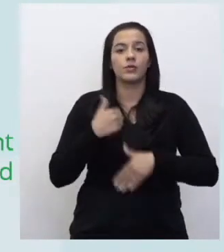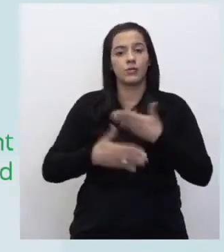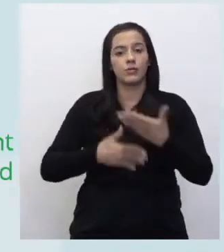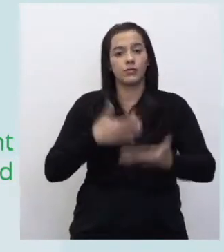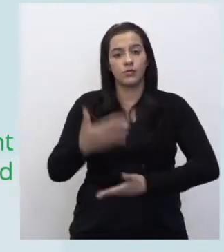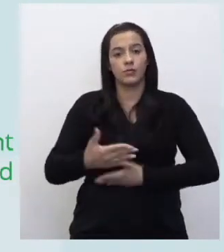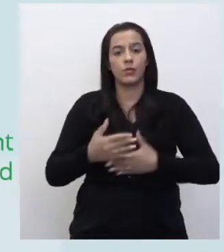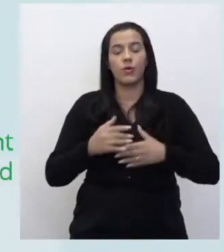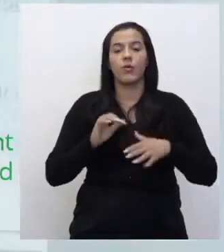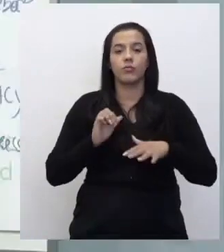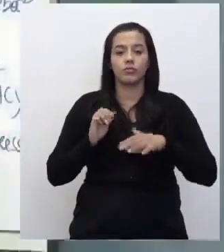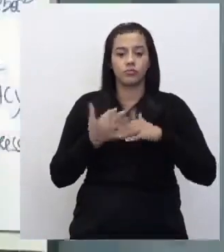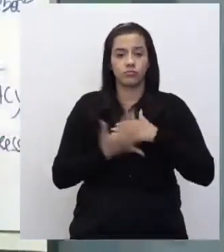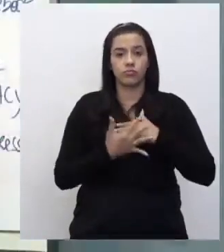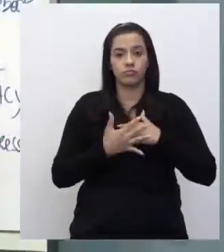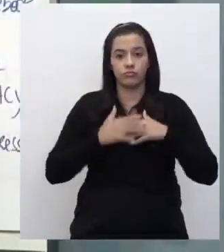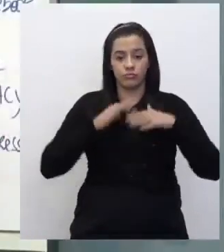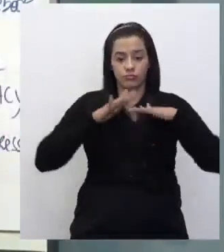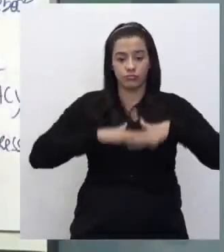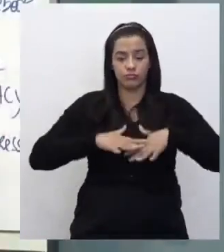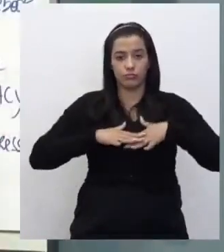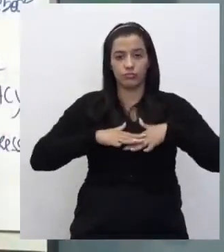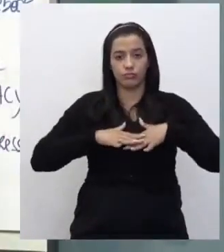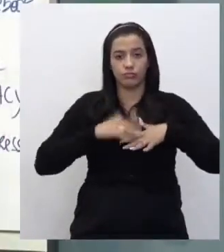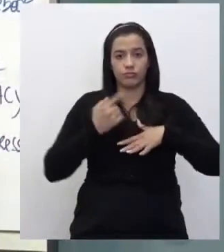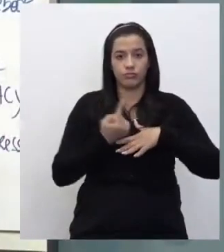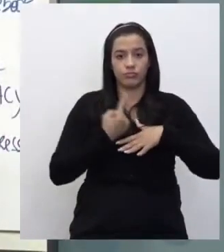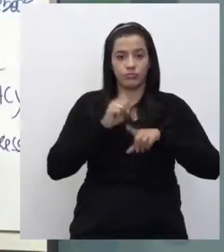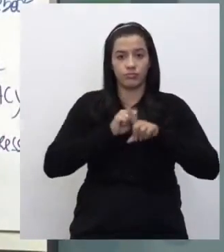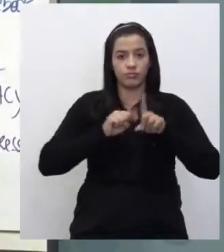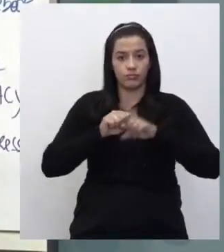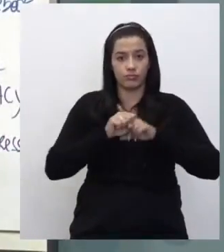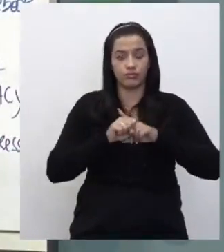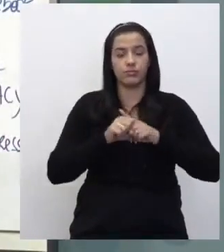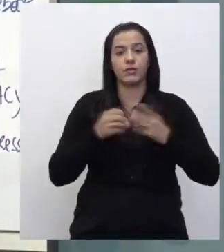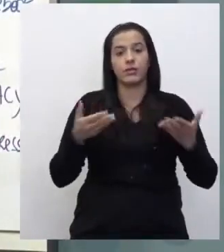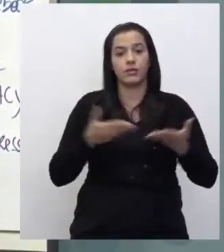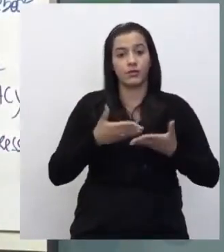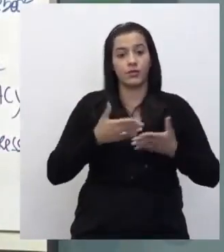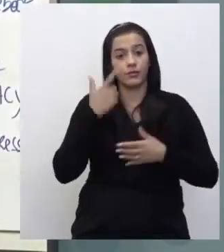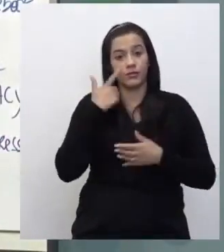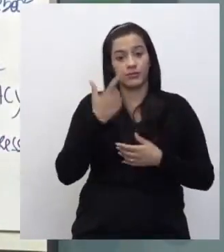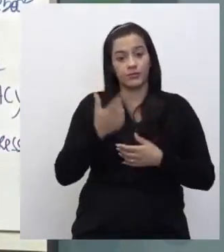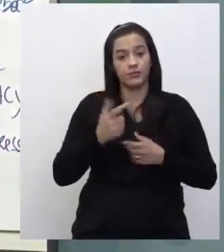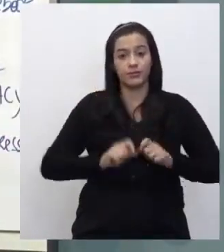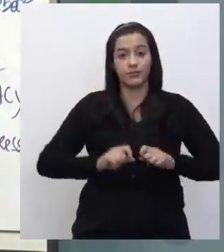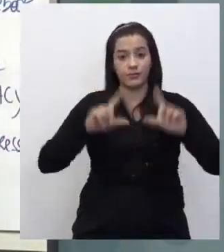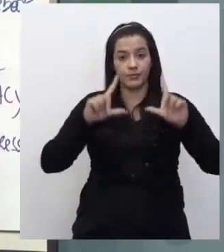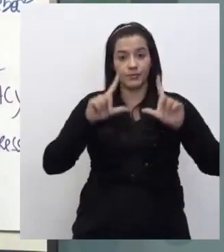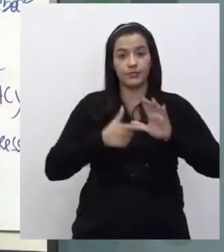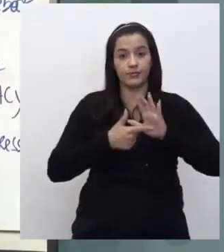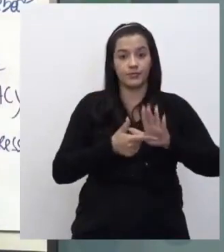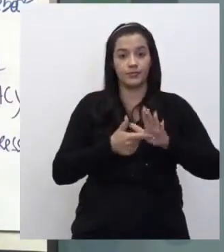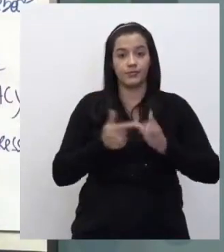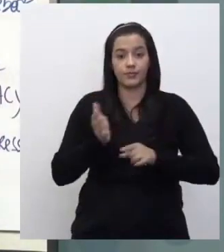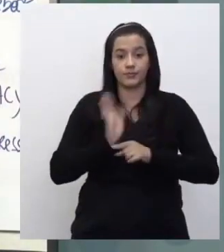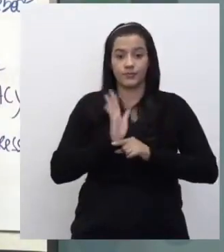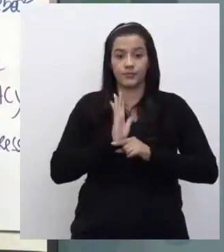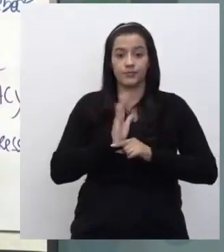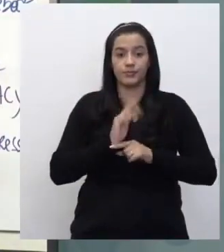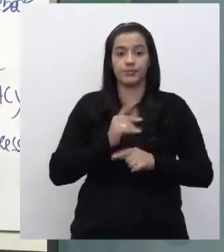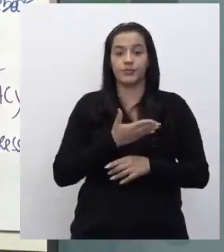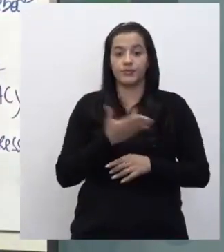social. Perfeito. Okay? Então, agora sim, agora a gente vai lá para o nosso infográfico em forma de vídeo e vocês